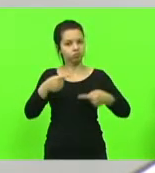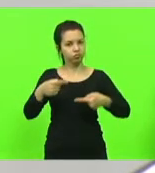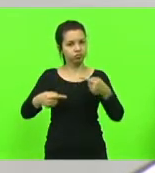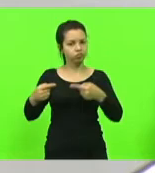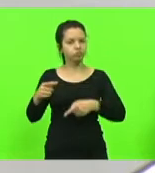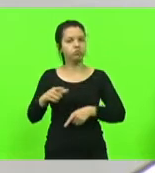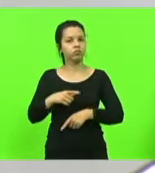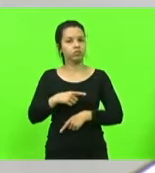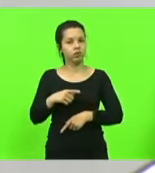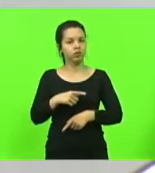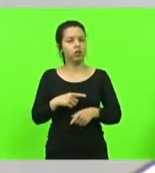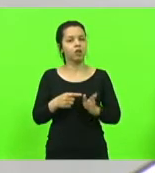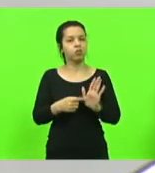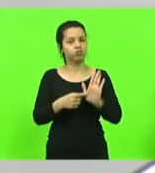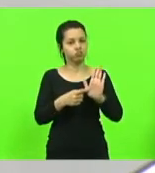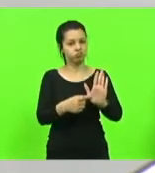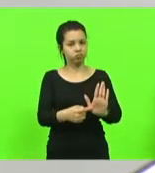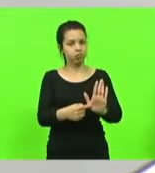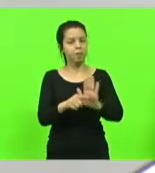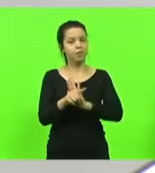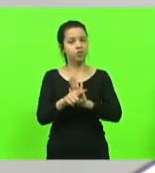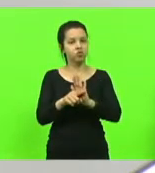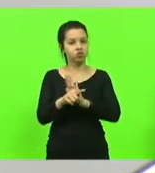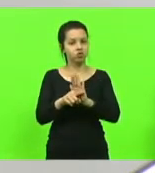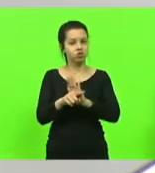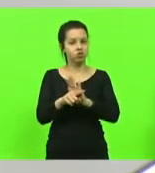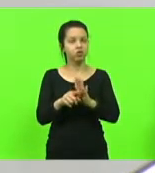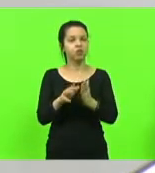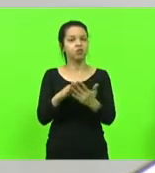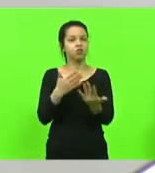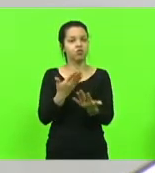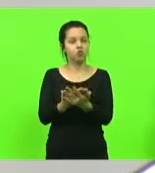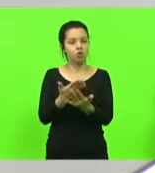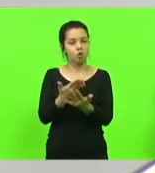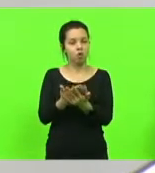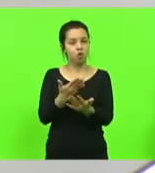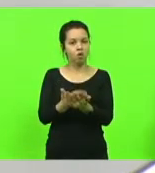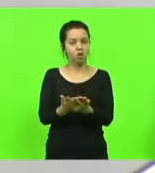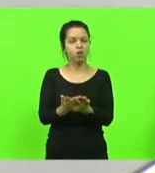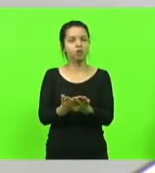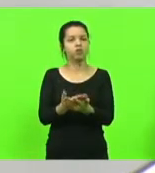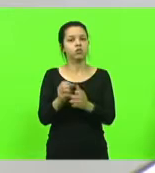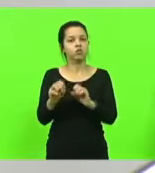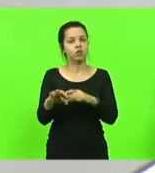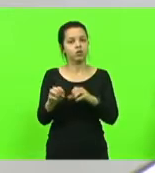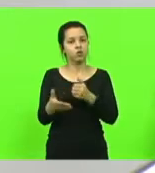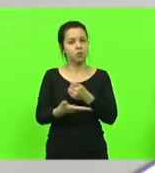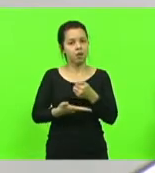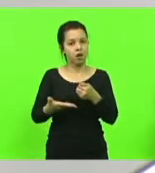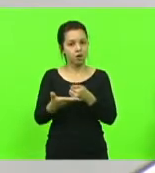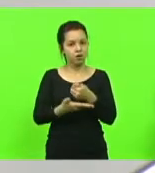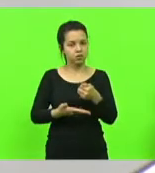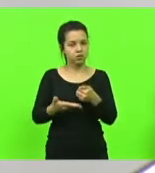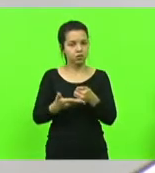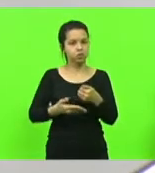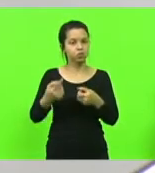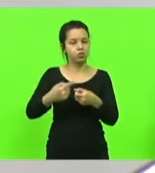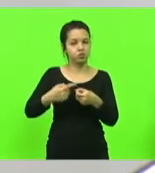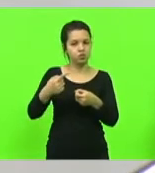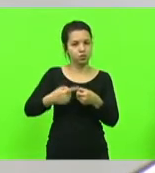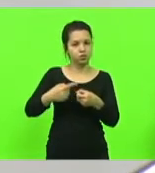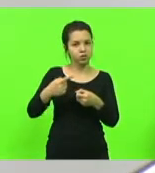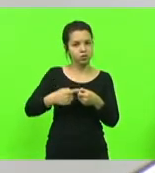por estudantes da Escola de Educação Básica Cristo Rei, do município de São João do